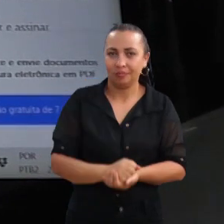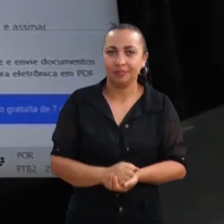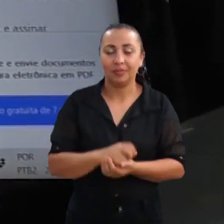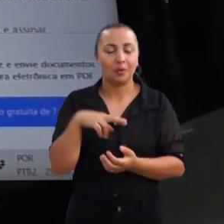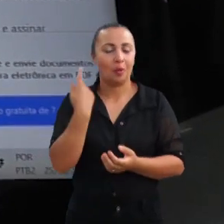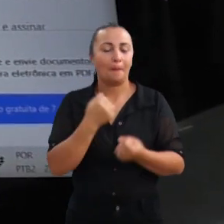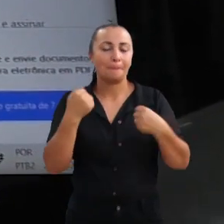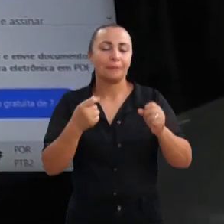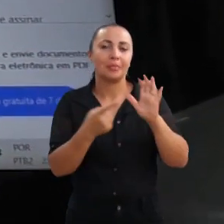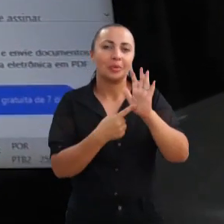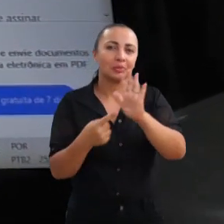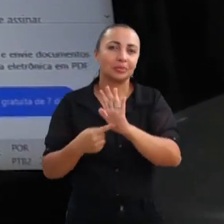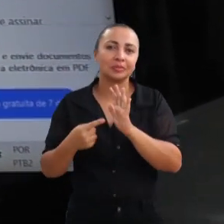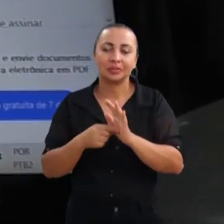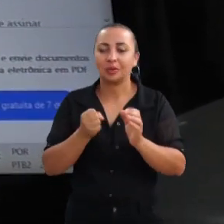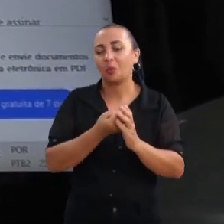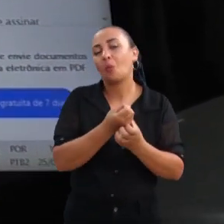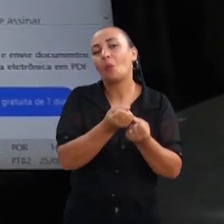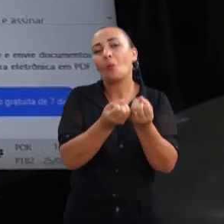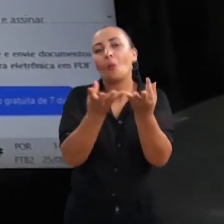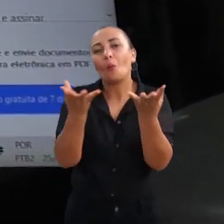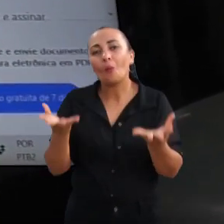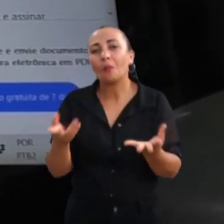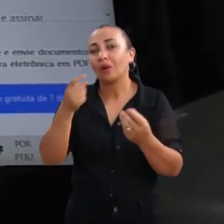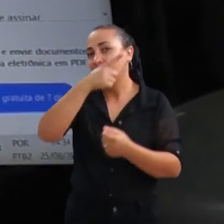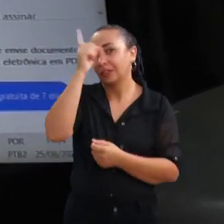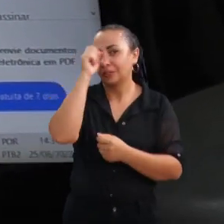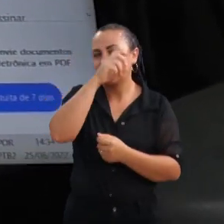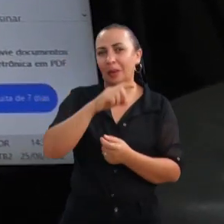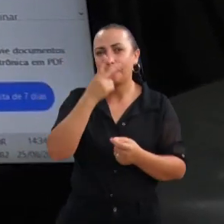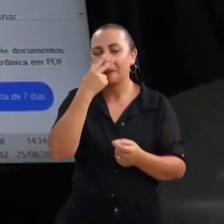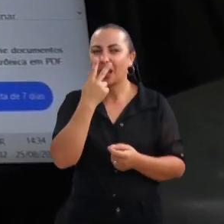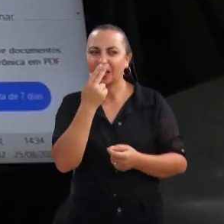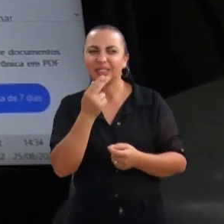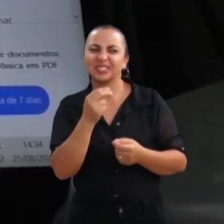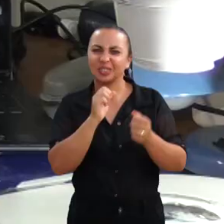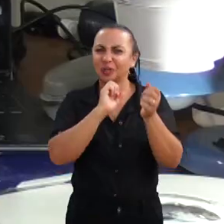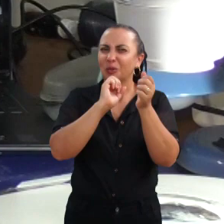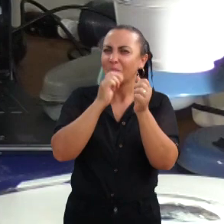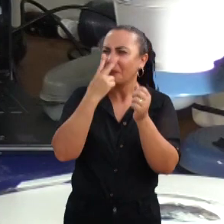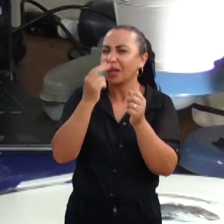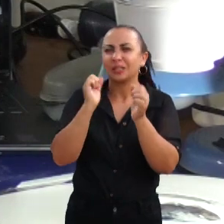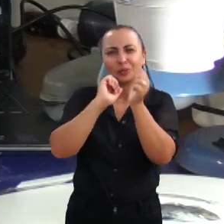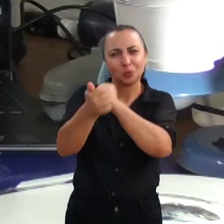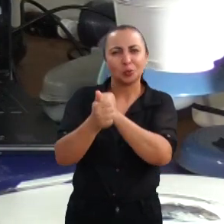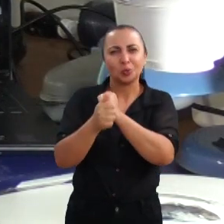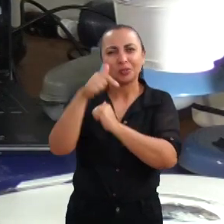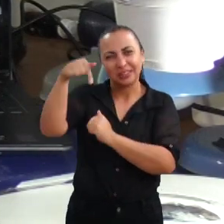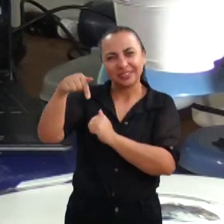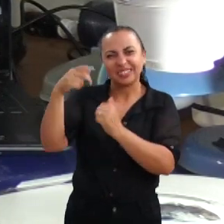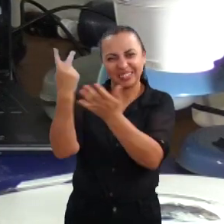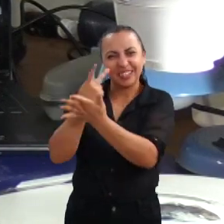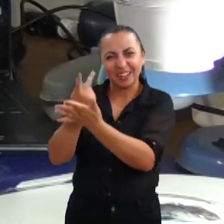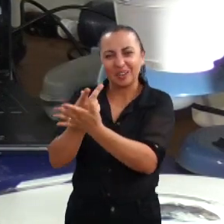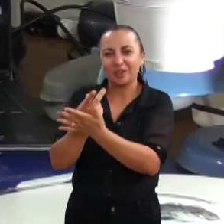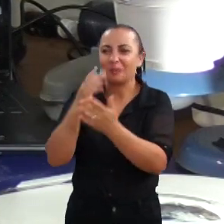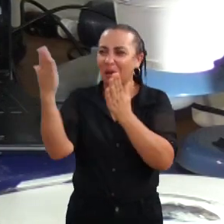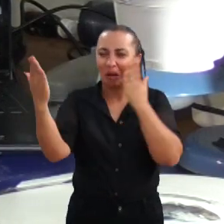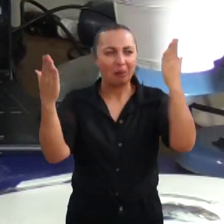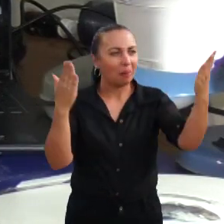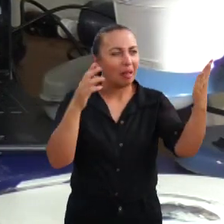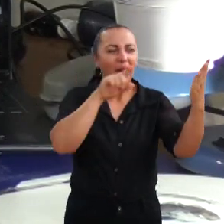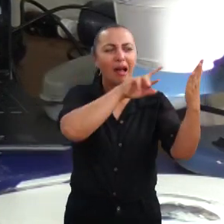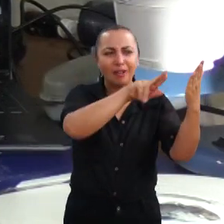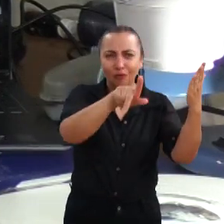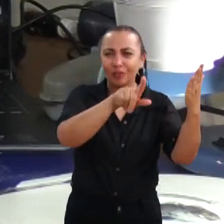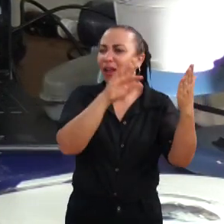outras espécies. Certo? Então, a gente tem que mostrar, né, quais são as diferenças, tipo o jogo dos sete erros. Sabe? A gente pega esse peixe aqui e vai dizer, ele